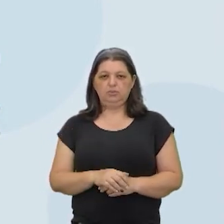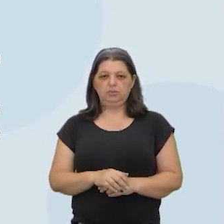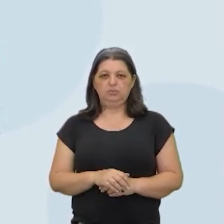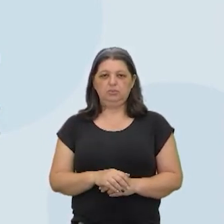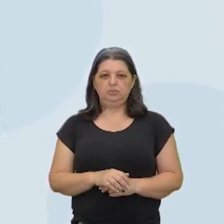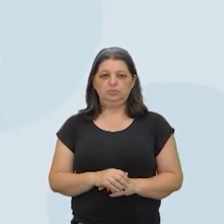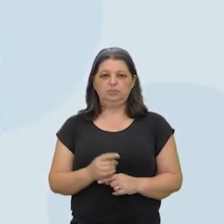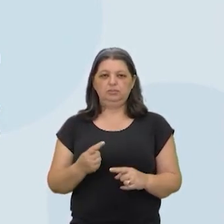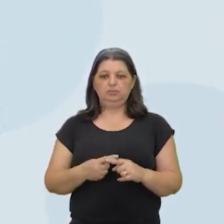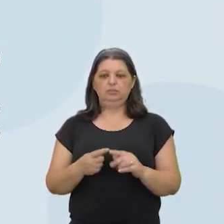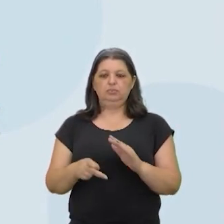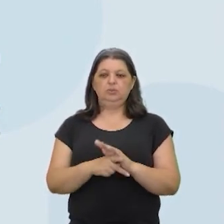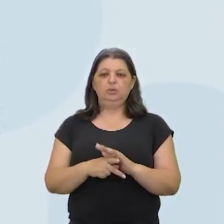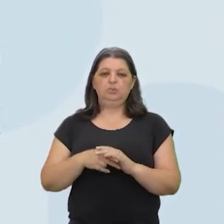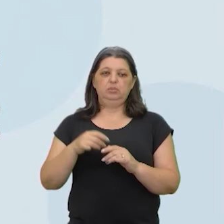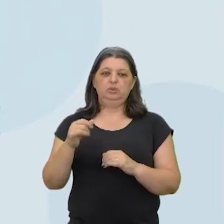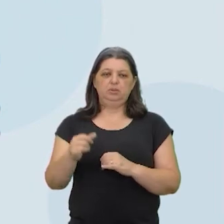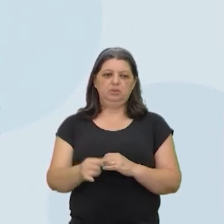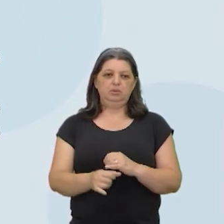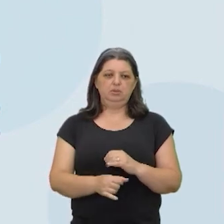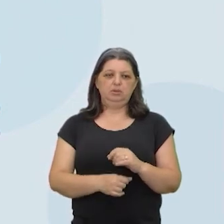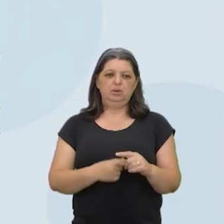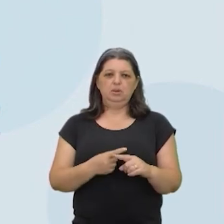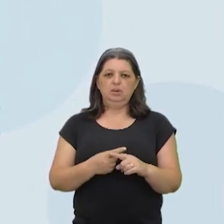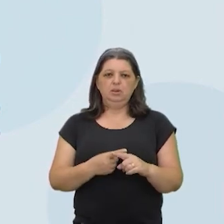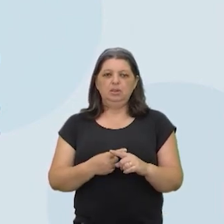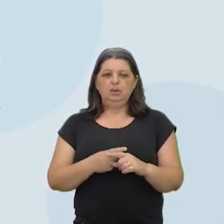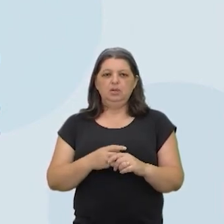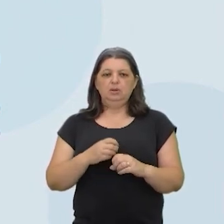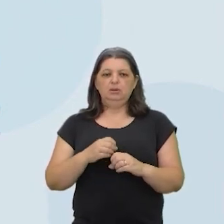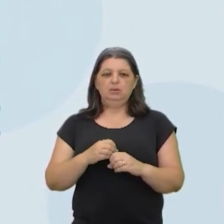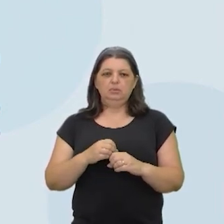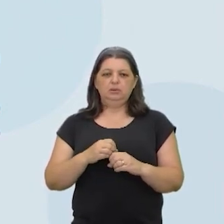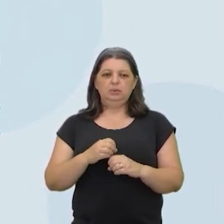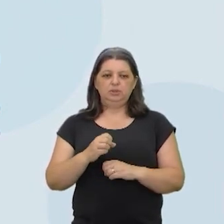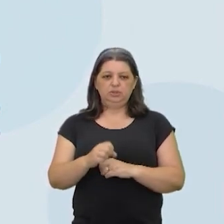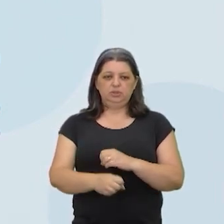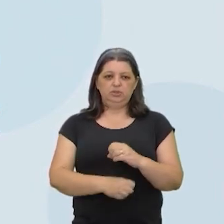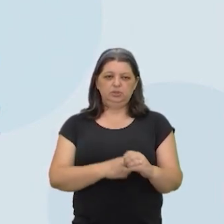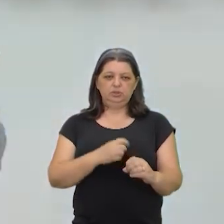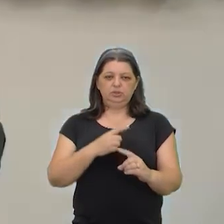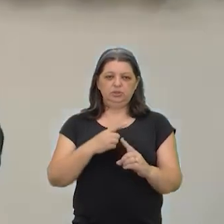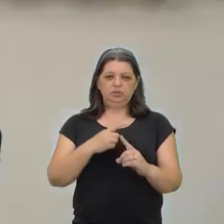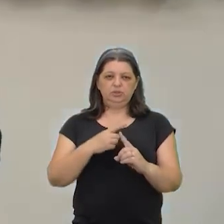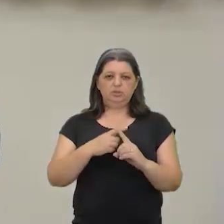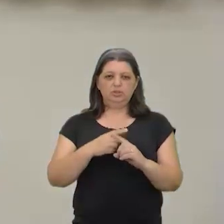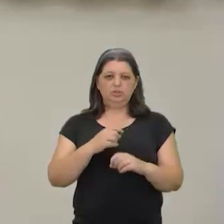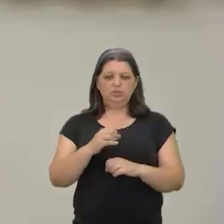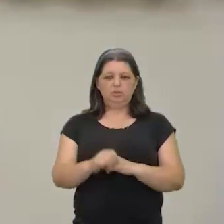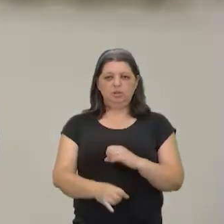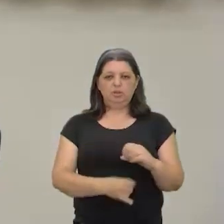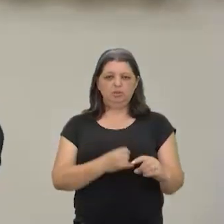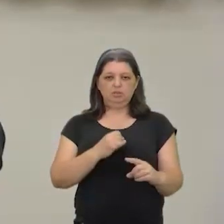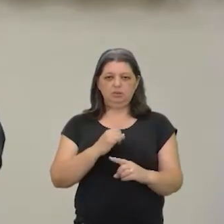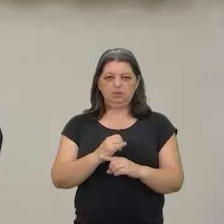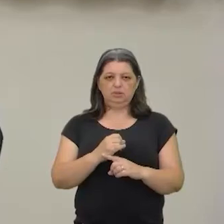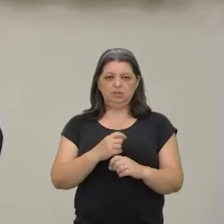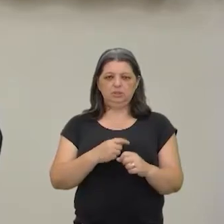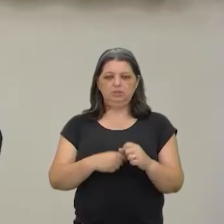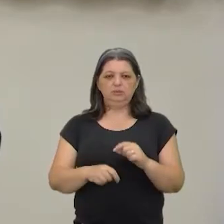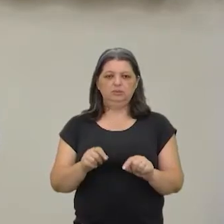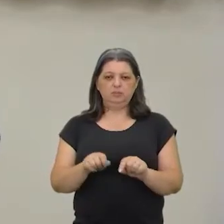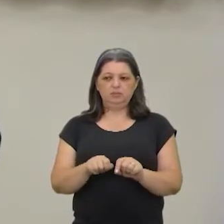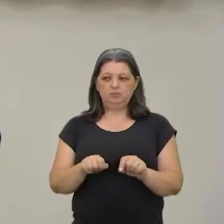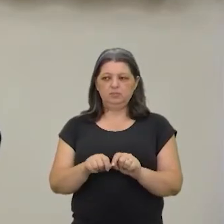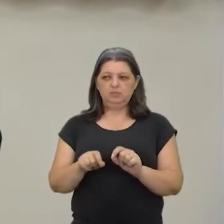desses dois íons apresenta funções importantes para o nosso organismo. Então, ali no nosso organismo, o sal de cozinha, na verdade,